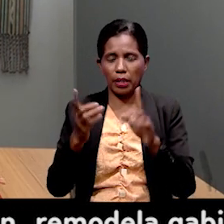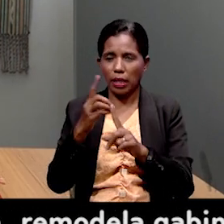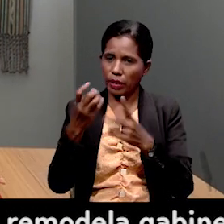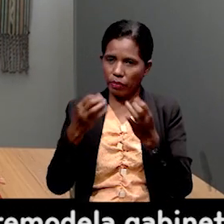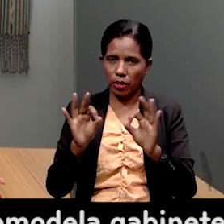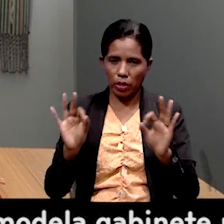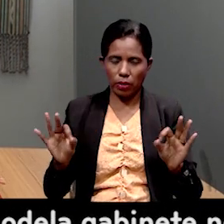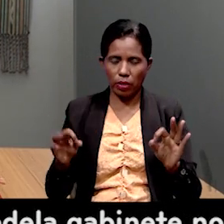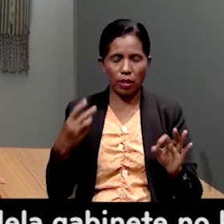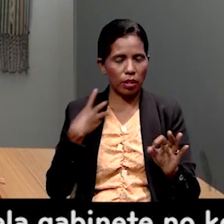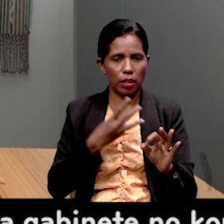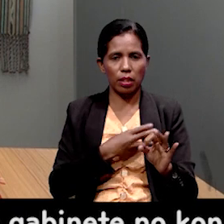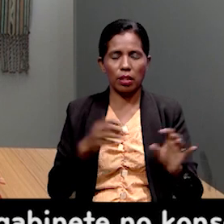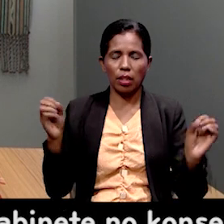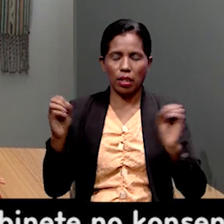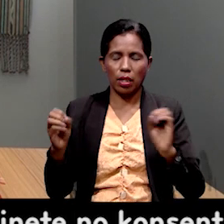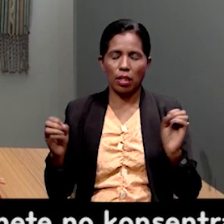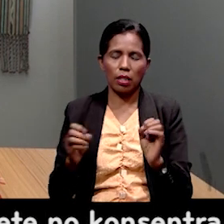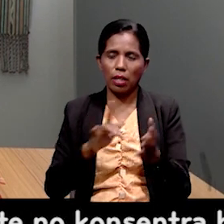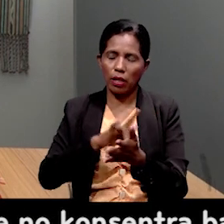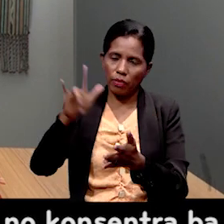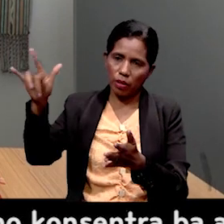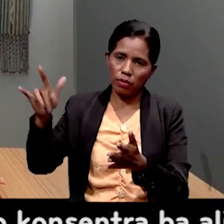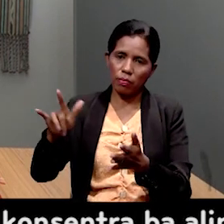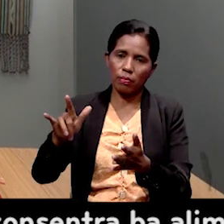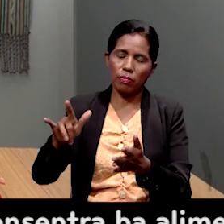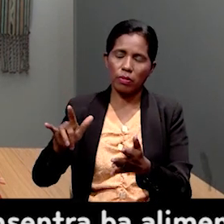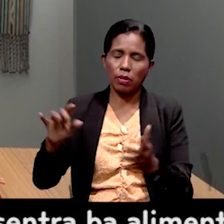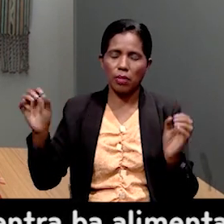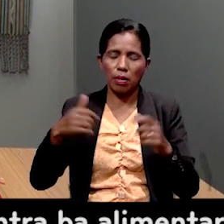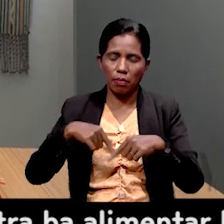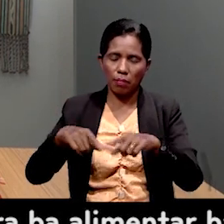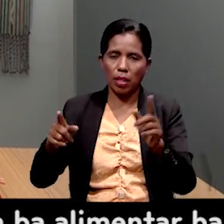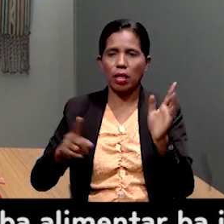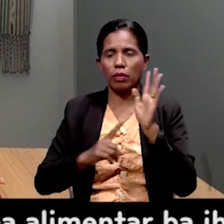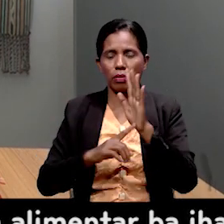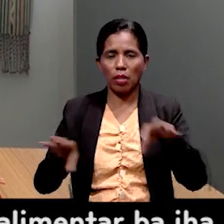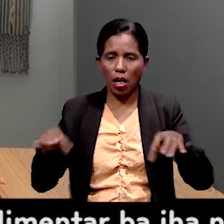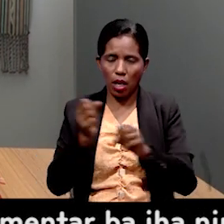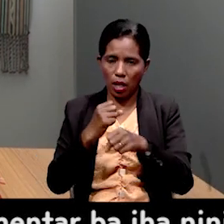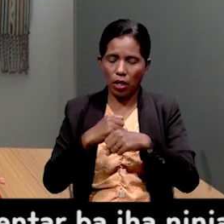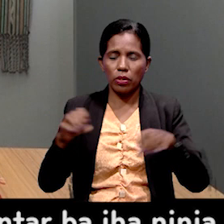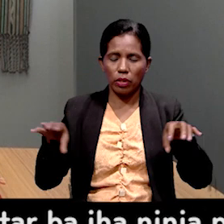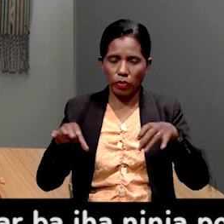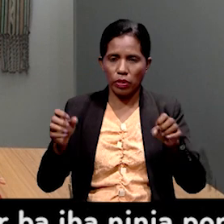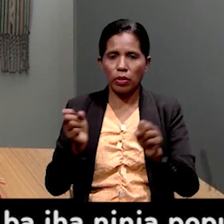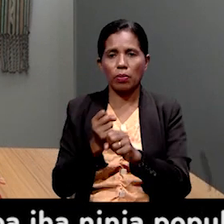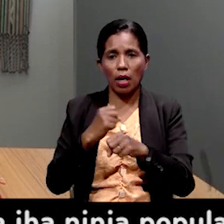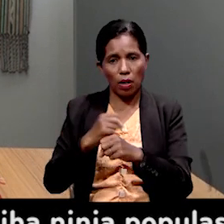regular avian neve ke sema ba estrangeiro regularmente liga ita ho mundu ita se